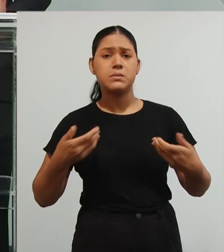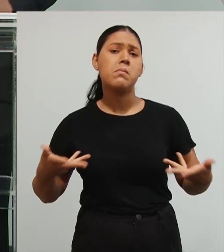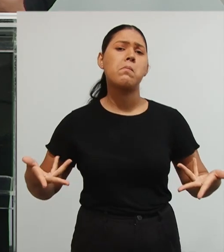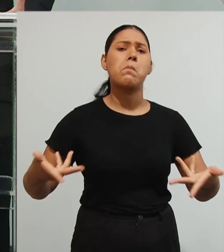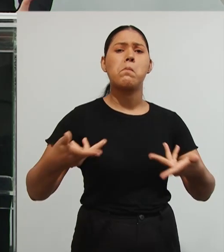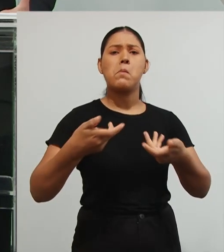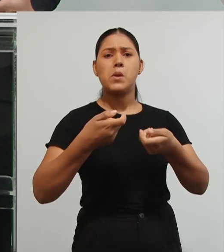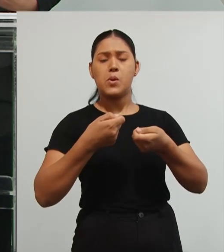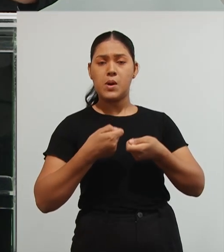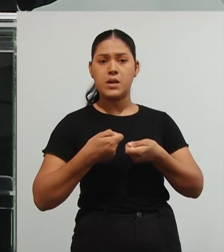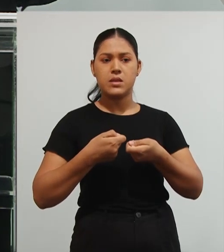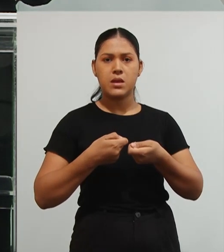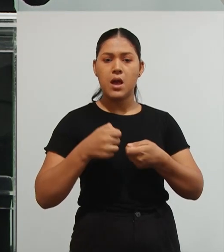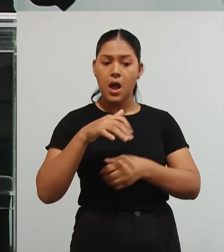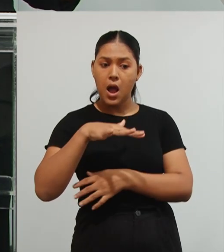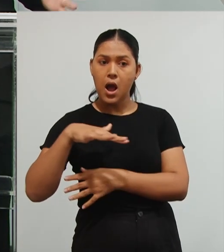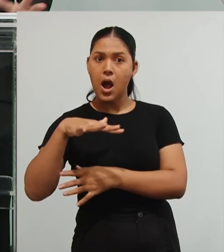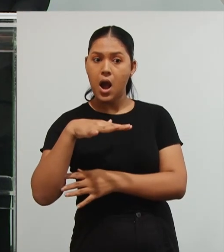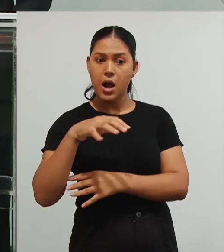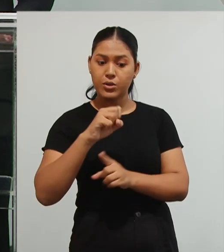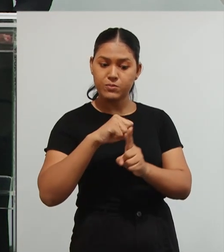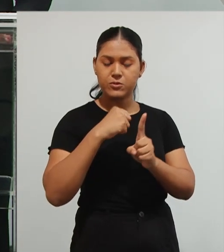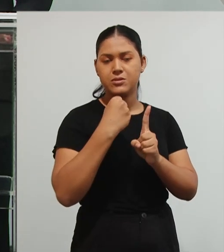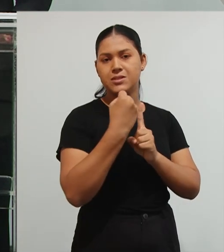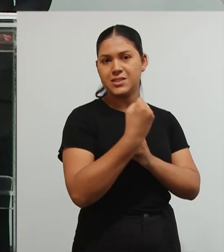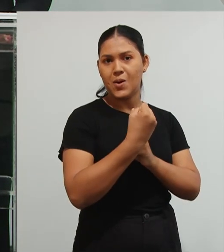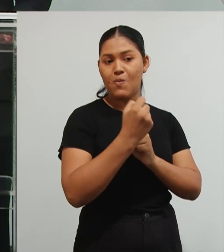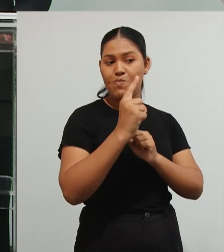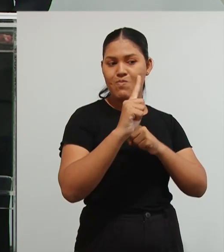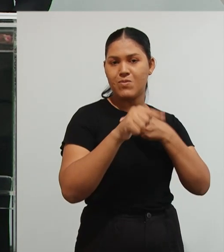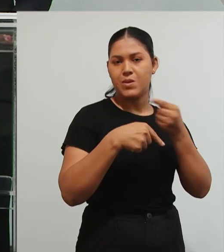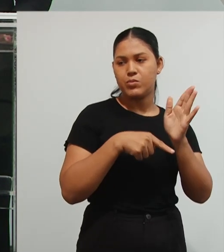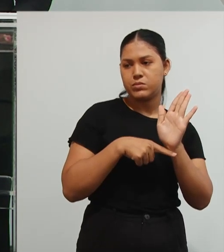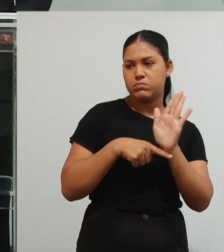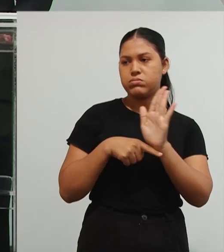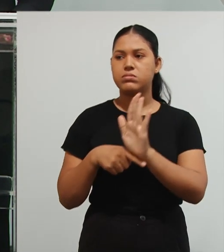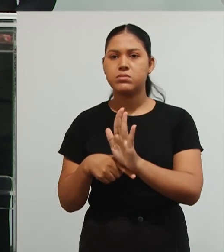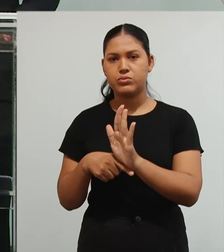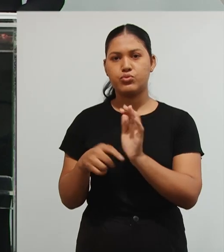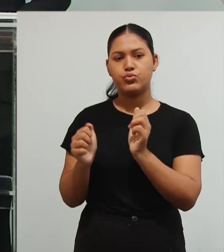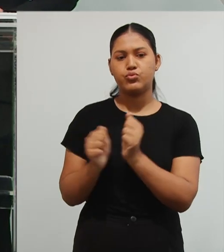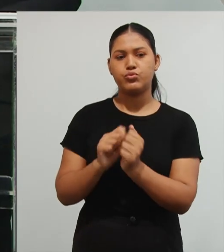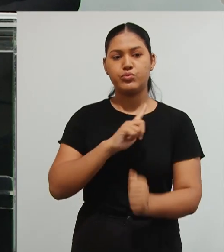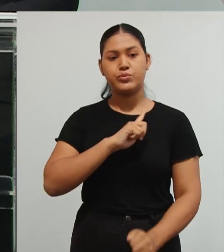gente vai melhorar a prestação de serviço público mesmo para a sociedade brasileira.